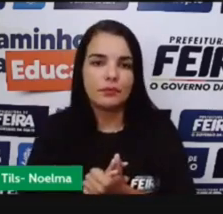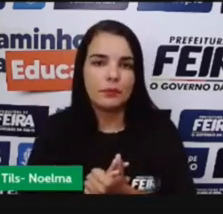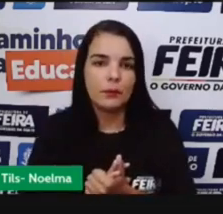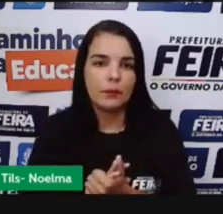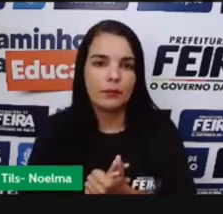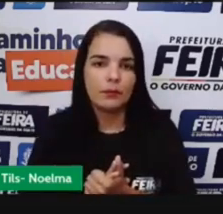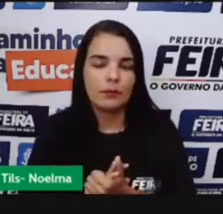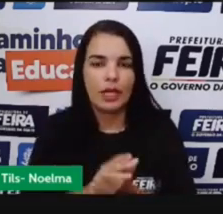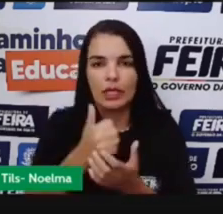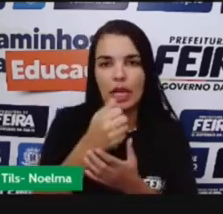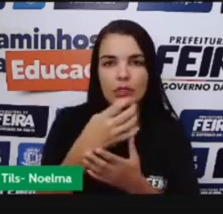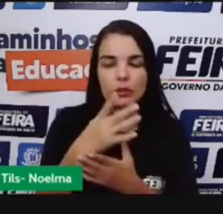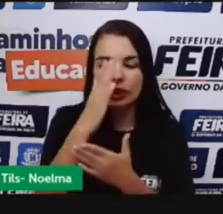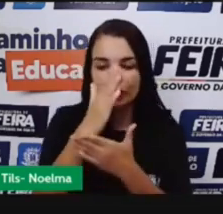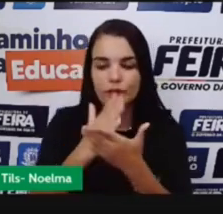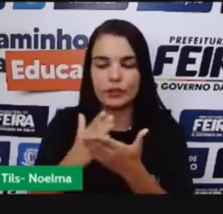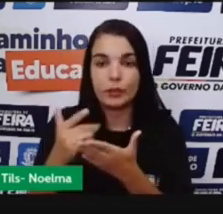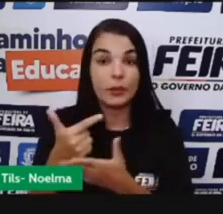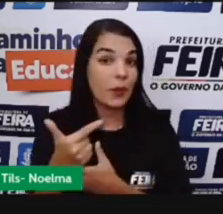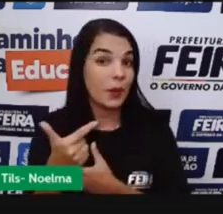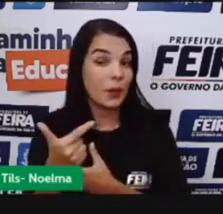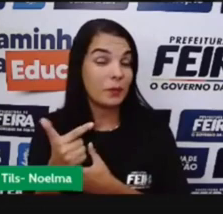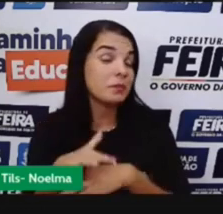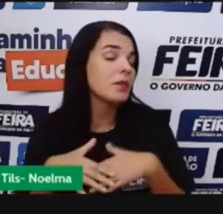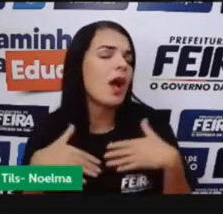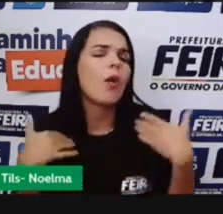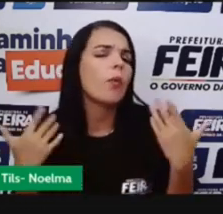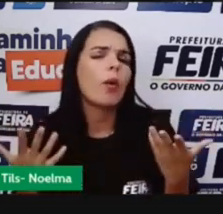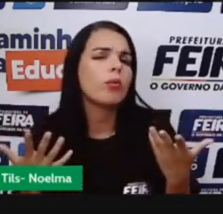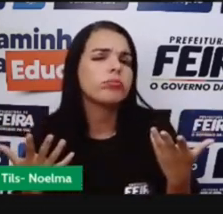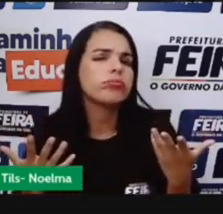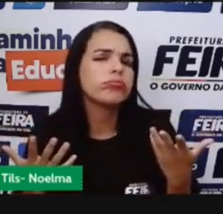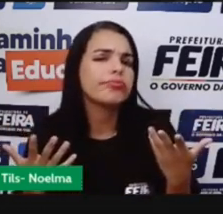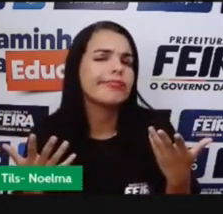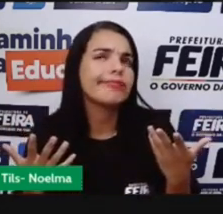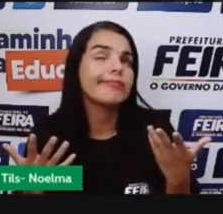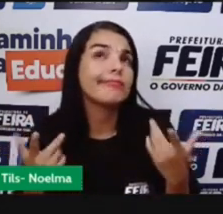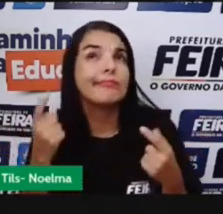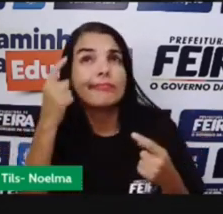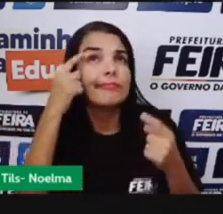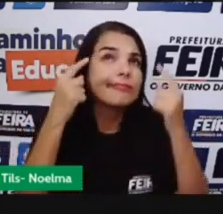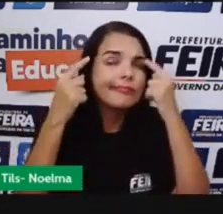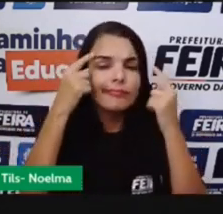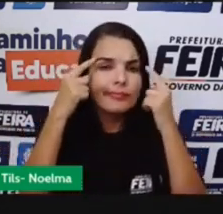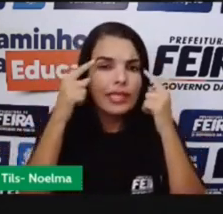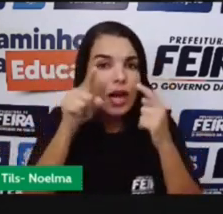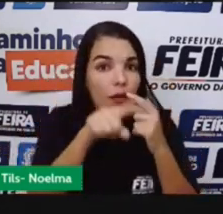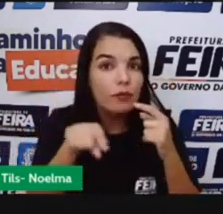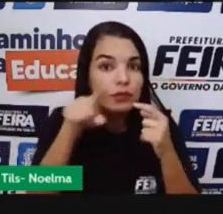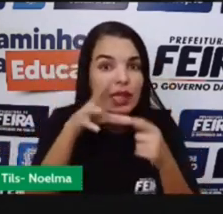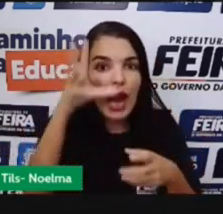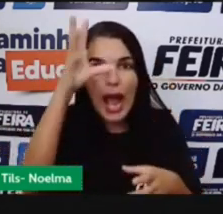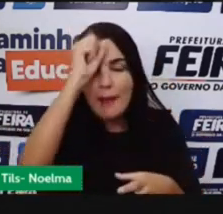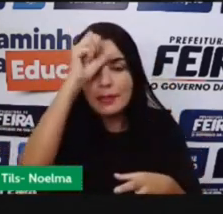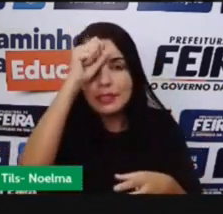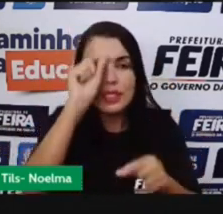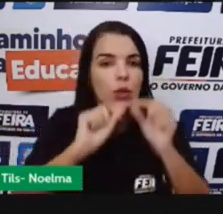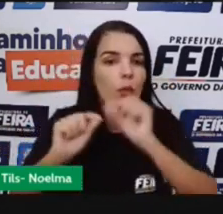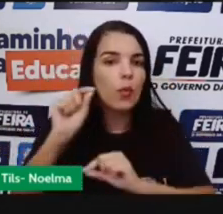14 dividido para 2 é quanto? 14 para duas pessoas. Vocês aprenderam a fazer da